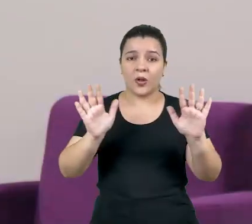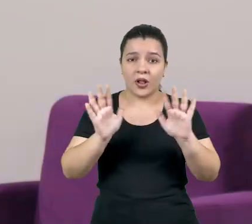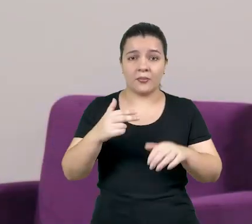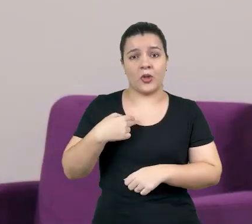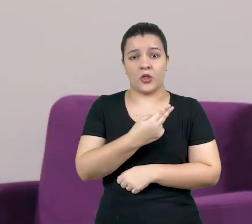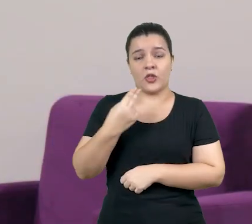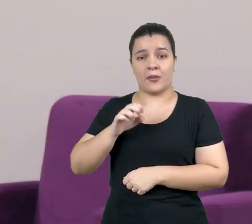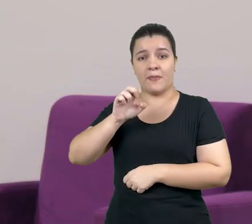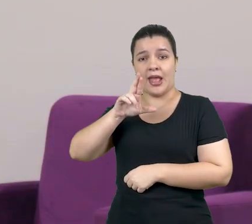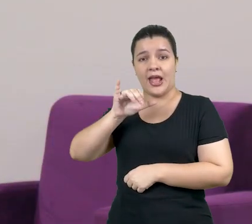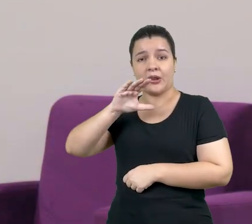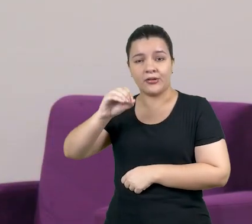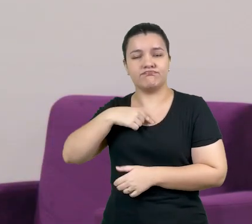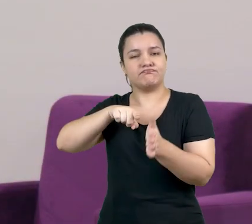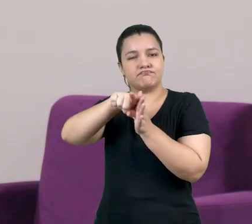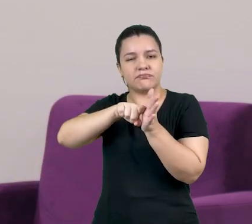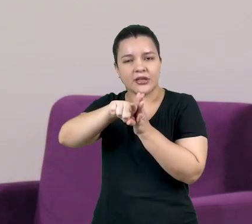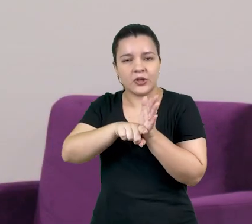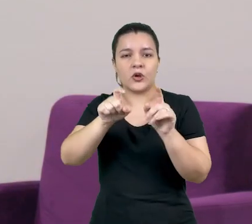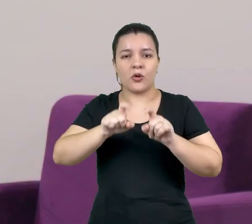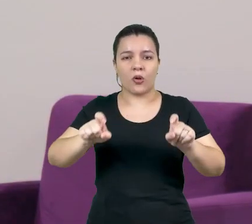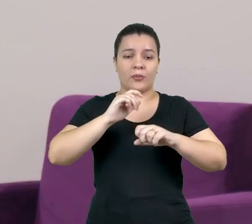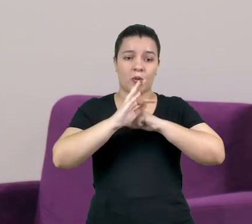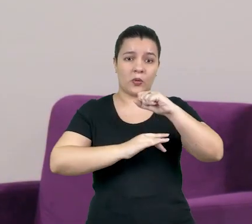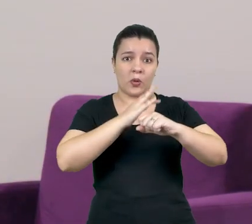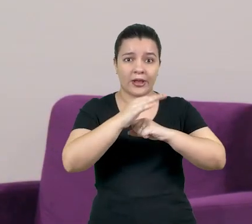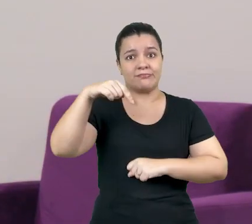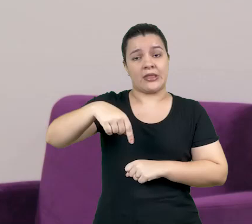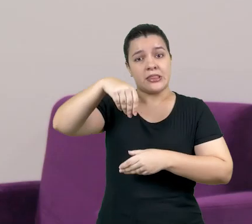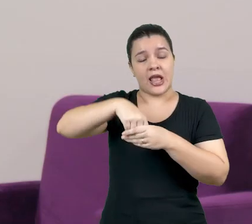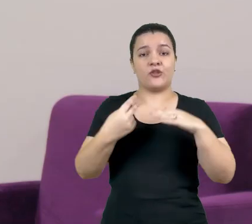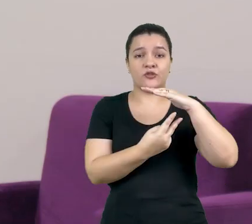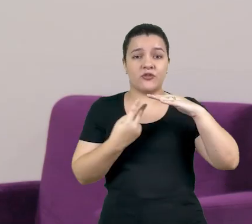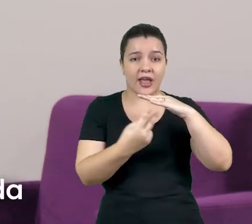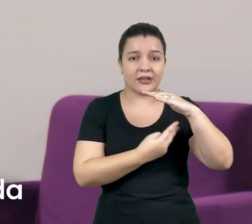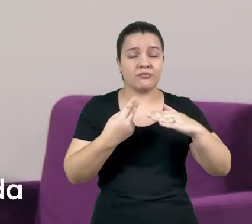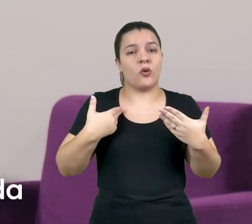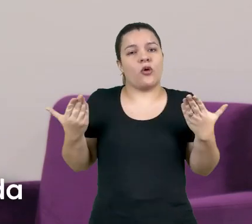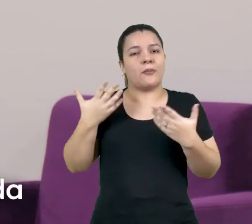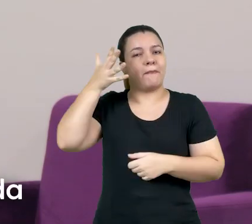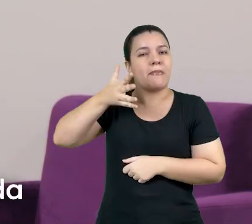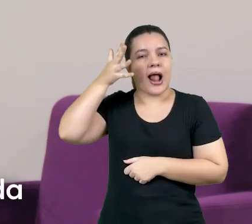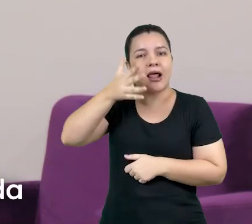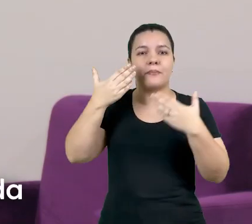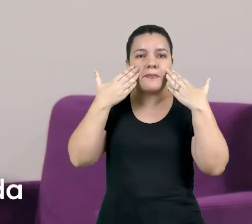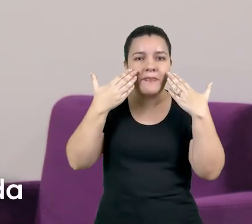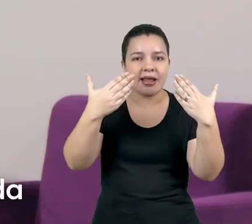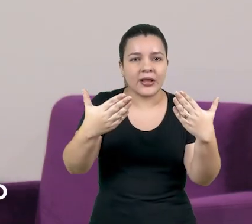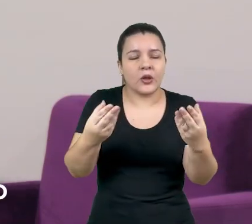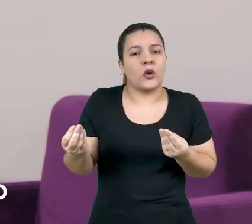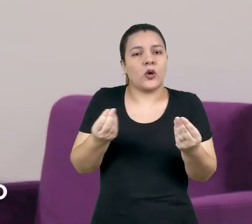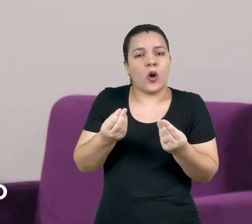Olá, sou Érico Teixeira, sou pesquisador em computação quântica no Venturus e hoje eu vou apresentar para vocês um